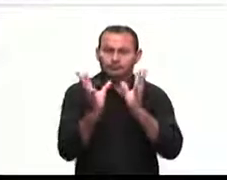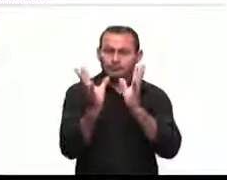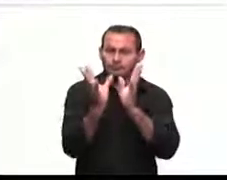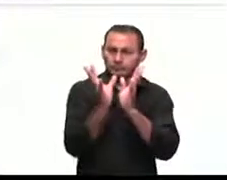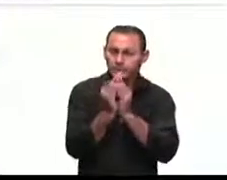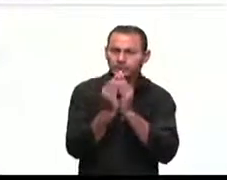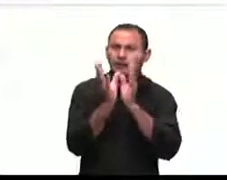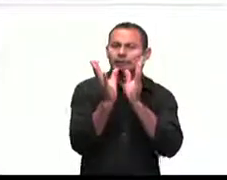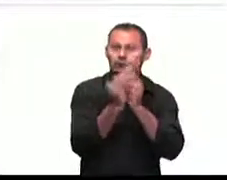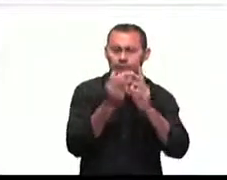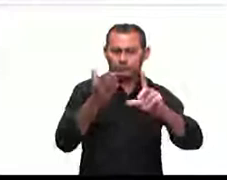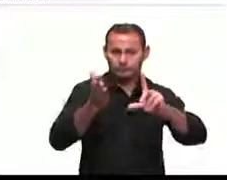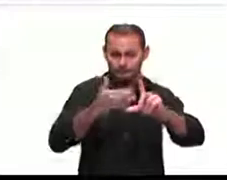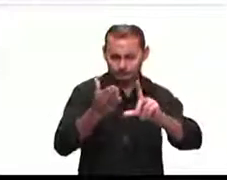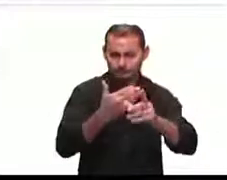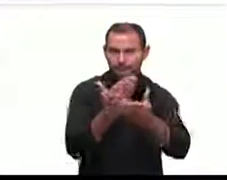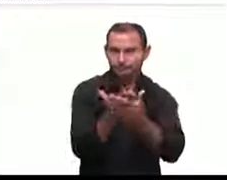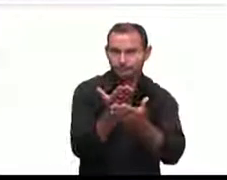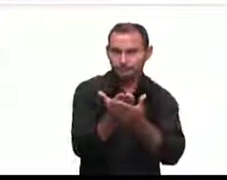resumo